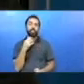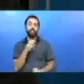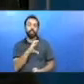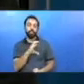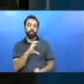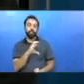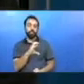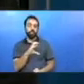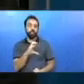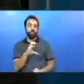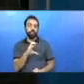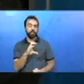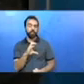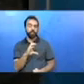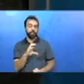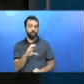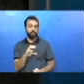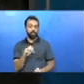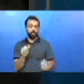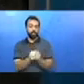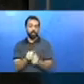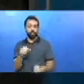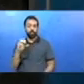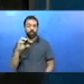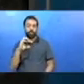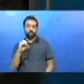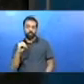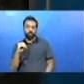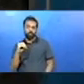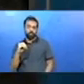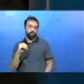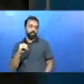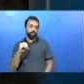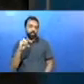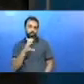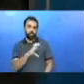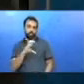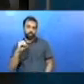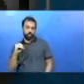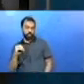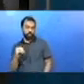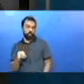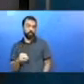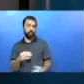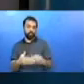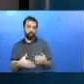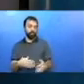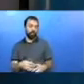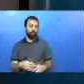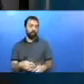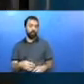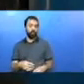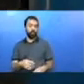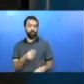É a letrinha C, que dá a mão para qual vogal para formar co, C com O. Então vamos continuar procurando, olhem.